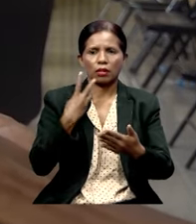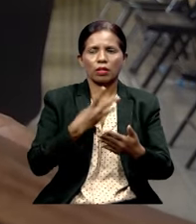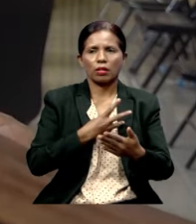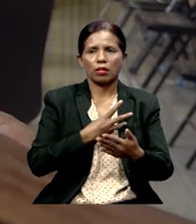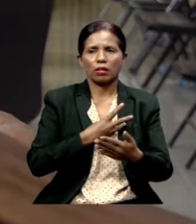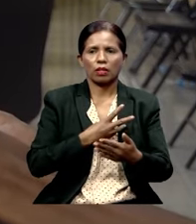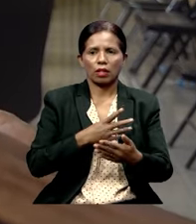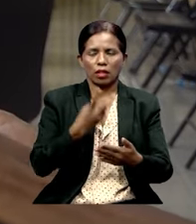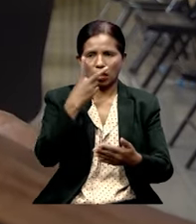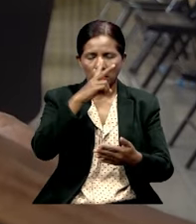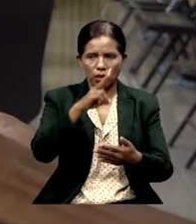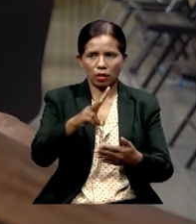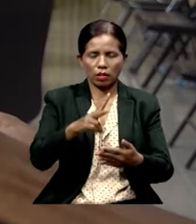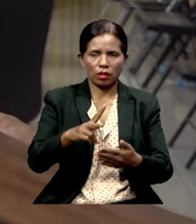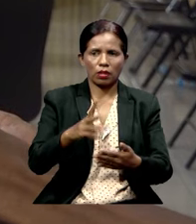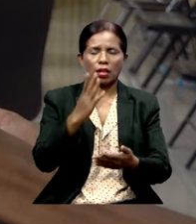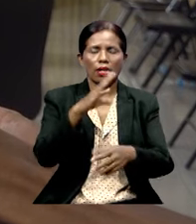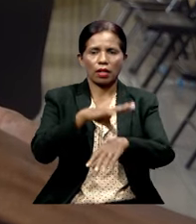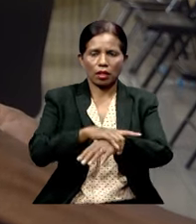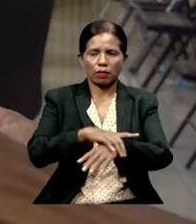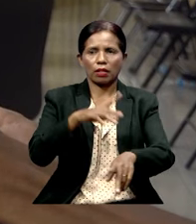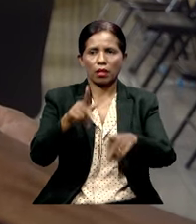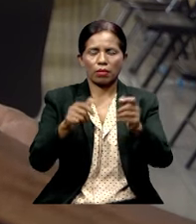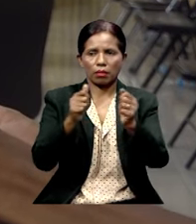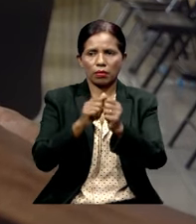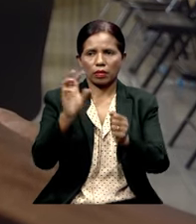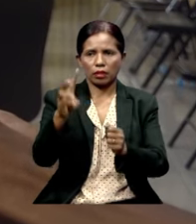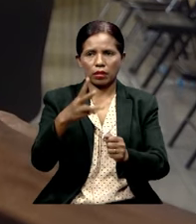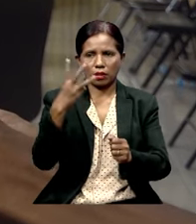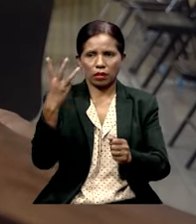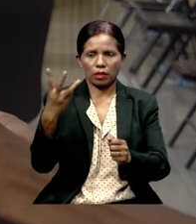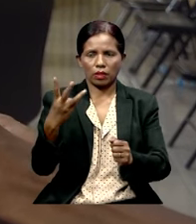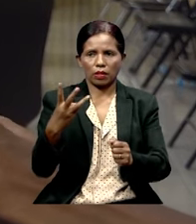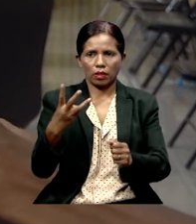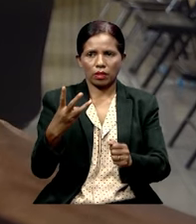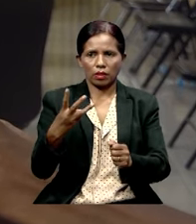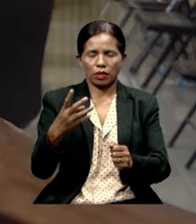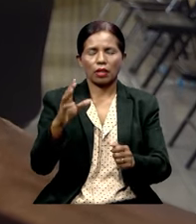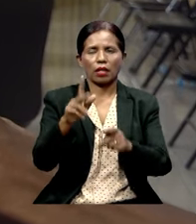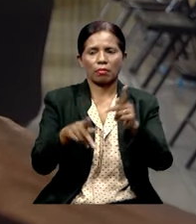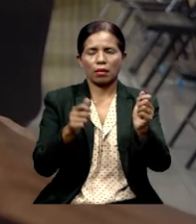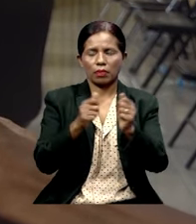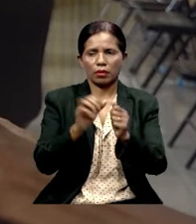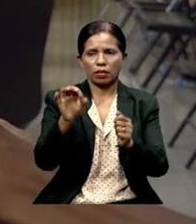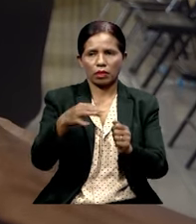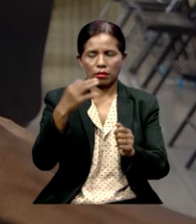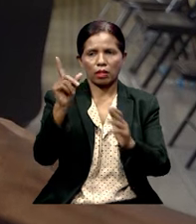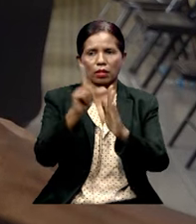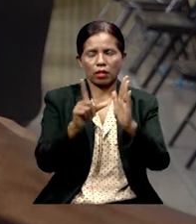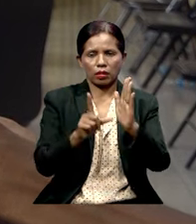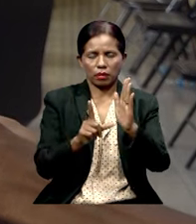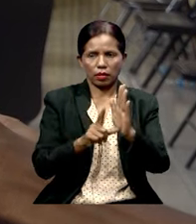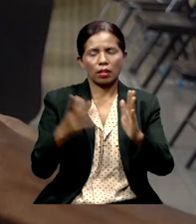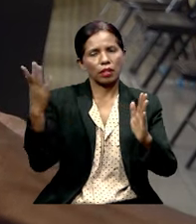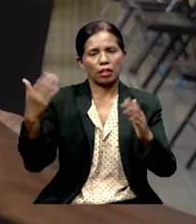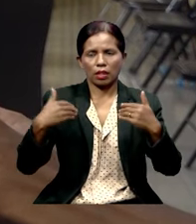detém ona, suspeito Hamutuk 16. Suspeito 19, Makaita Iha, lista, suspeito 19,